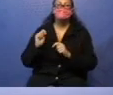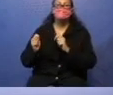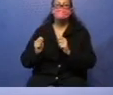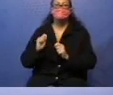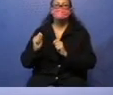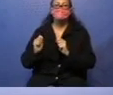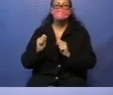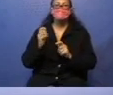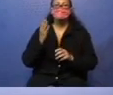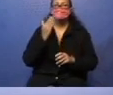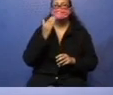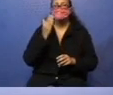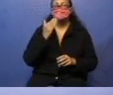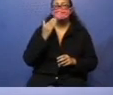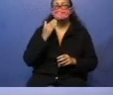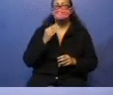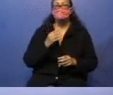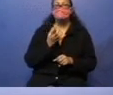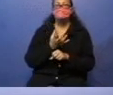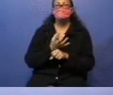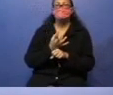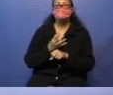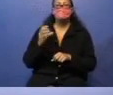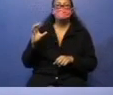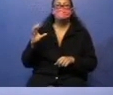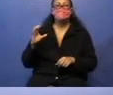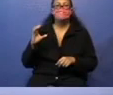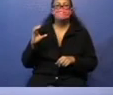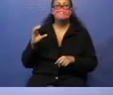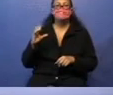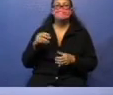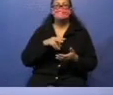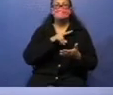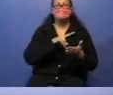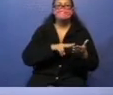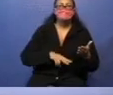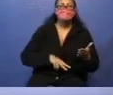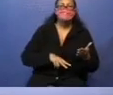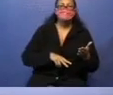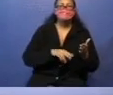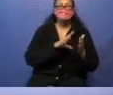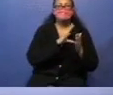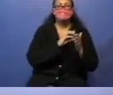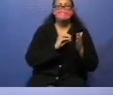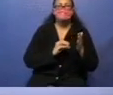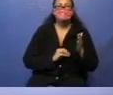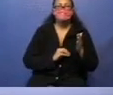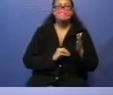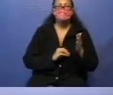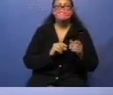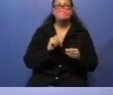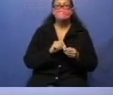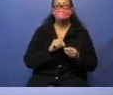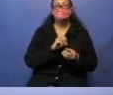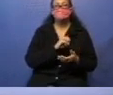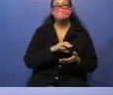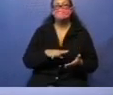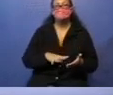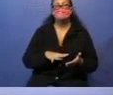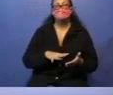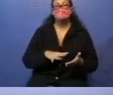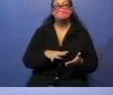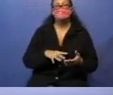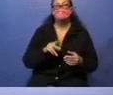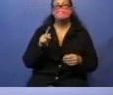matéria, disciplina de ciências. Vamos ler o conteúdo e fazer as atividades.